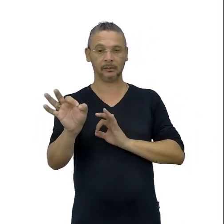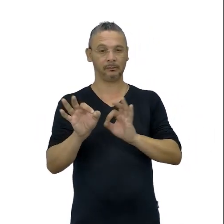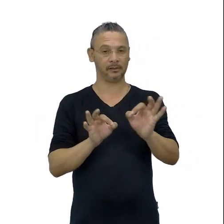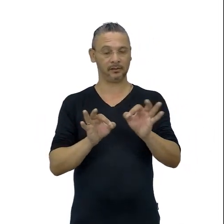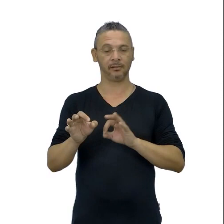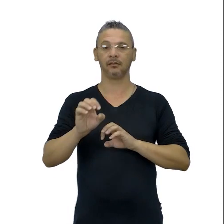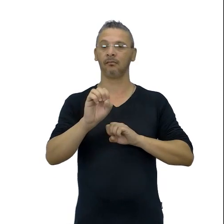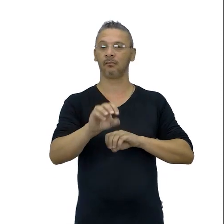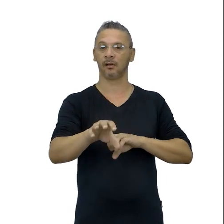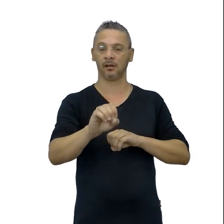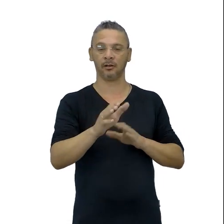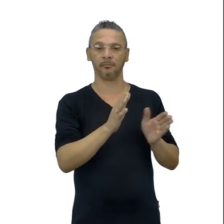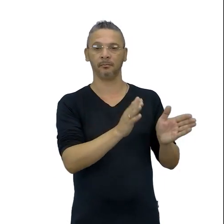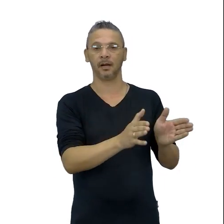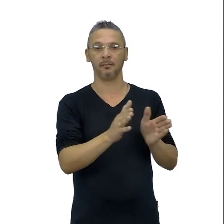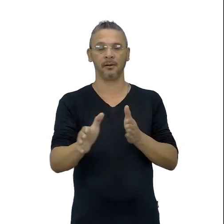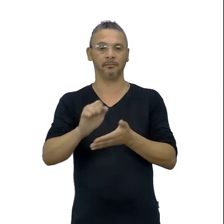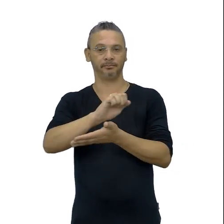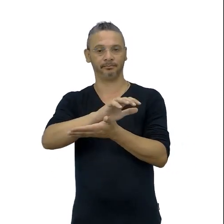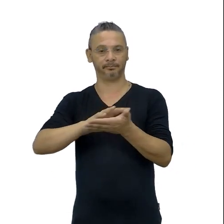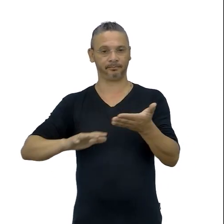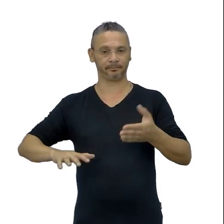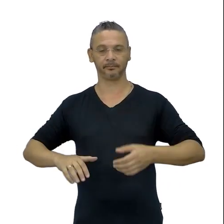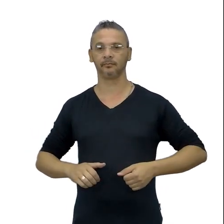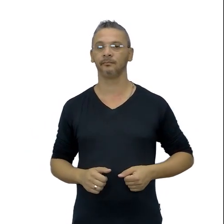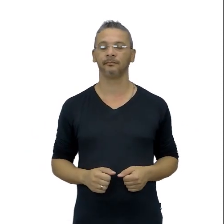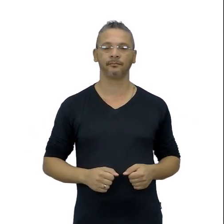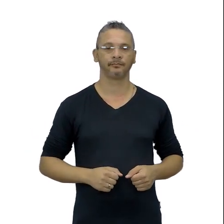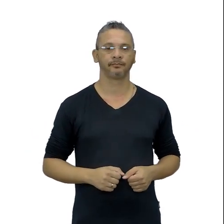das aulas dessa sequência de atividades.